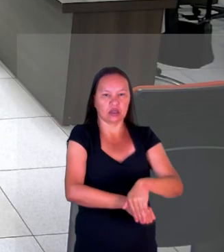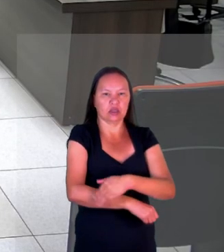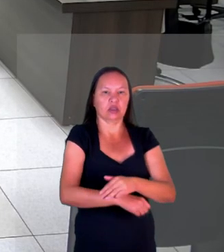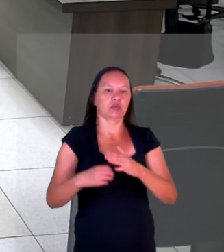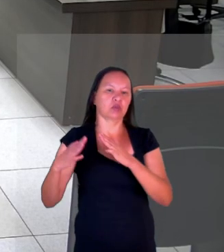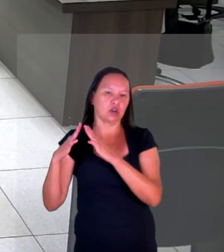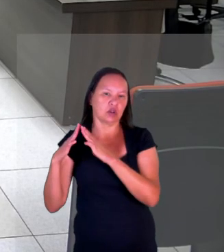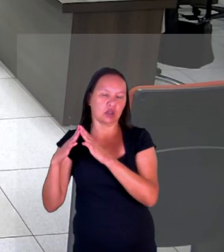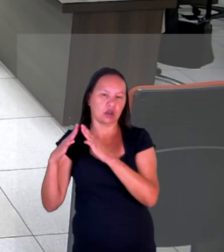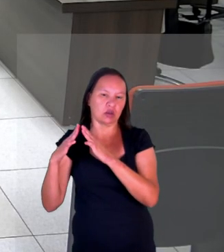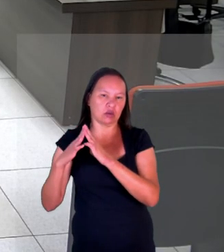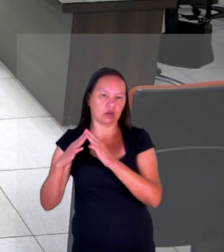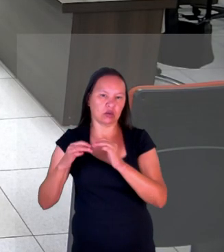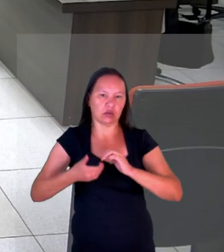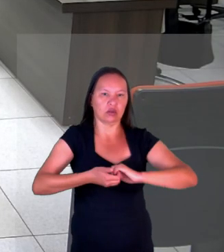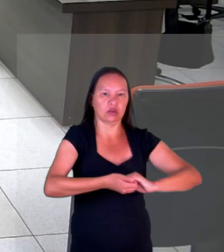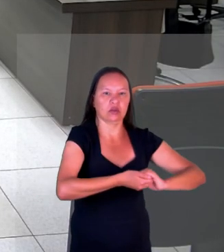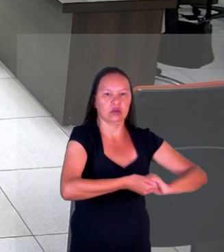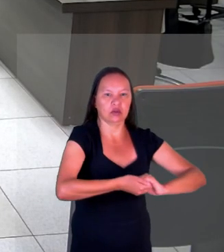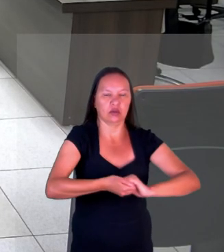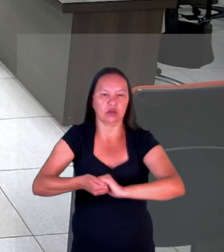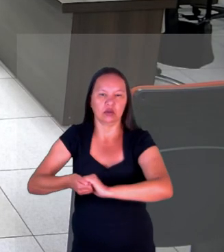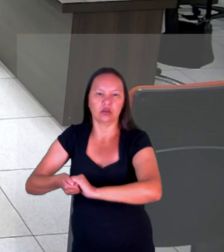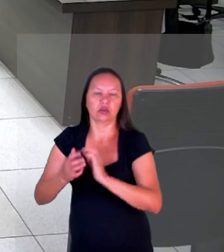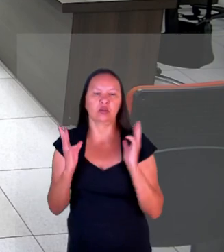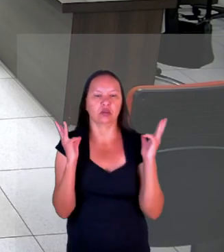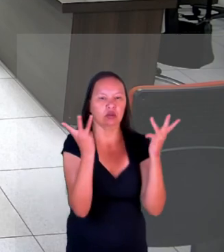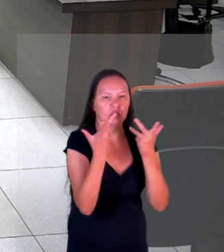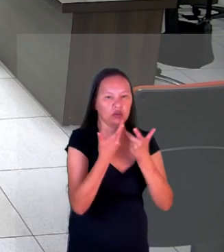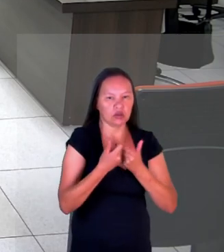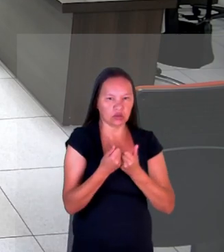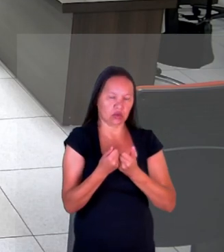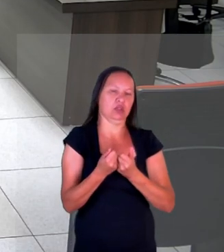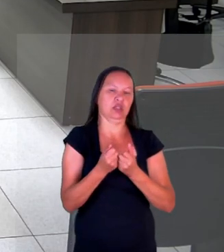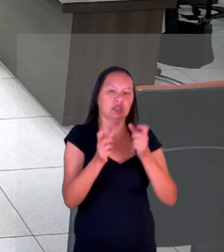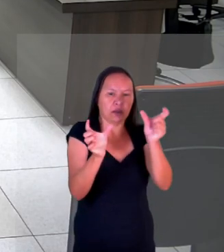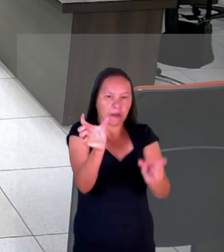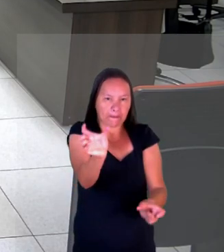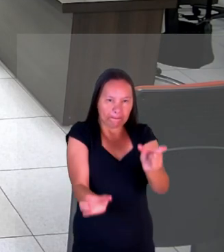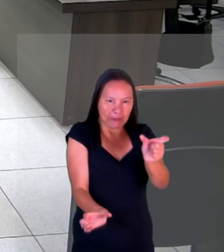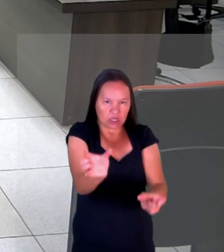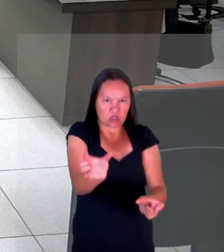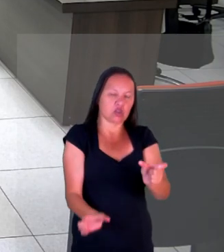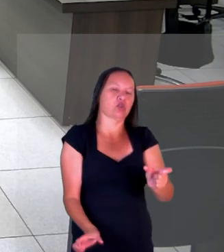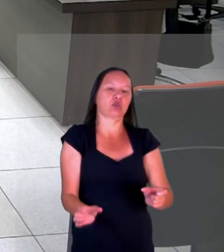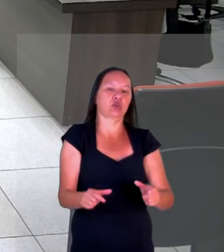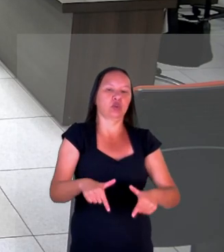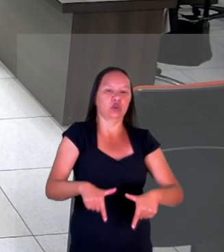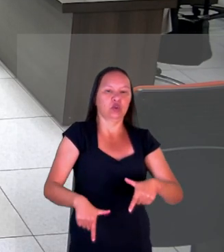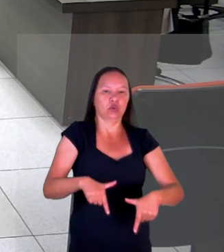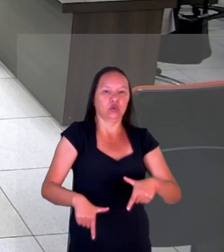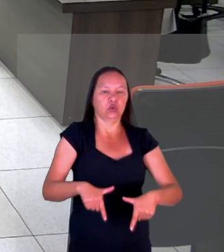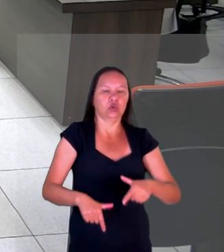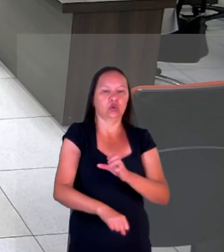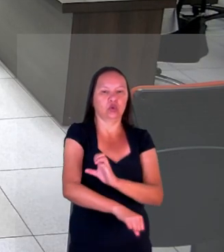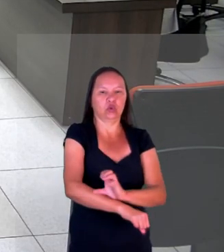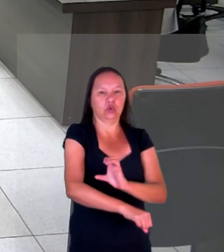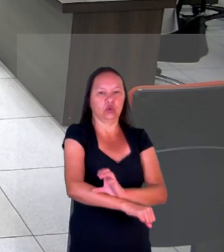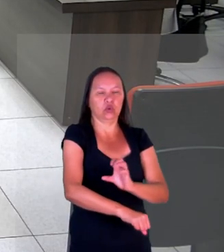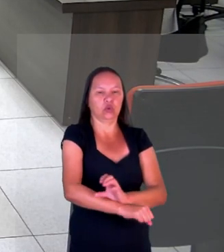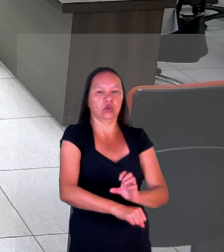a todos os membros deste grupo de trabalho É uma honra uma alegria e uma